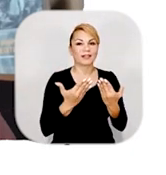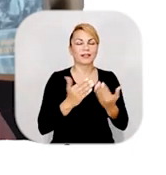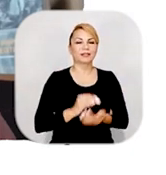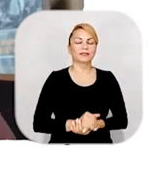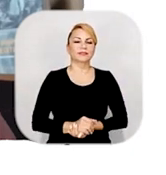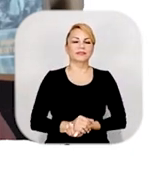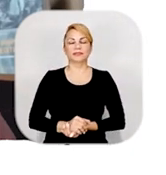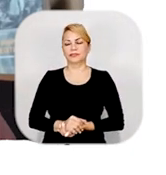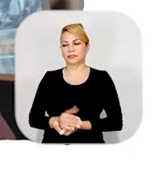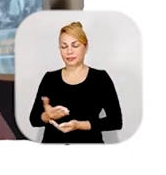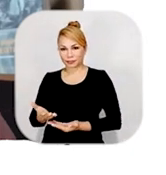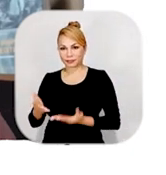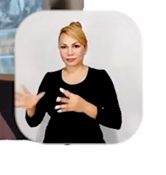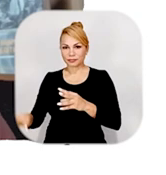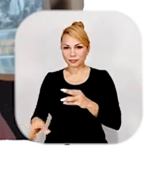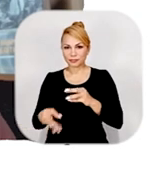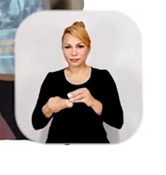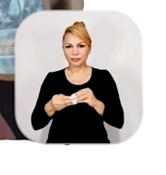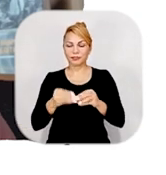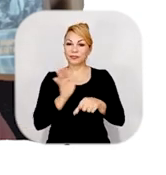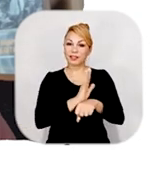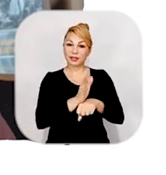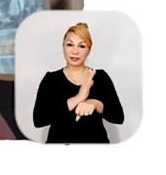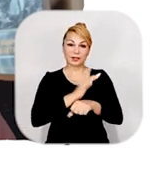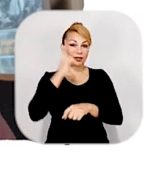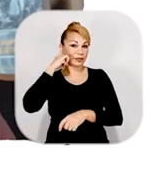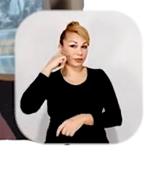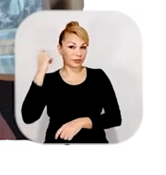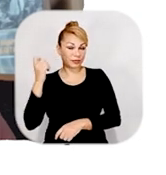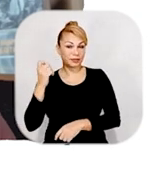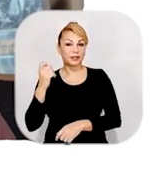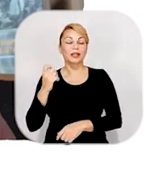para sonorizar o filme, justamente,